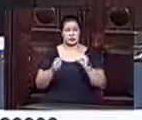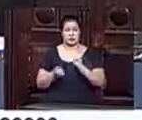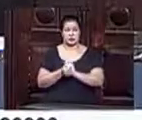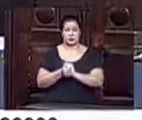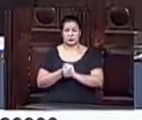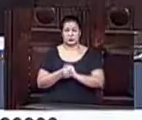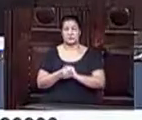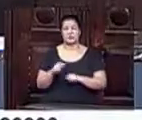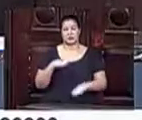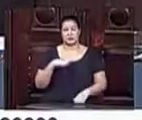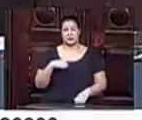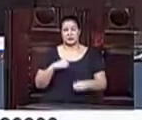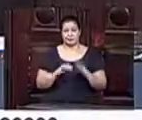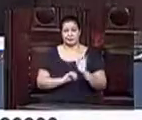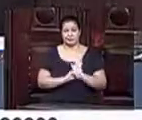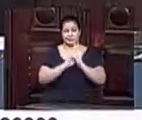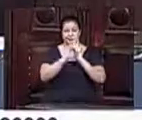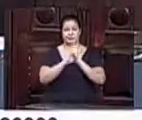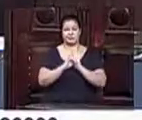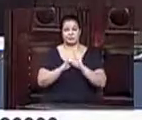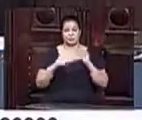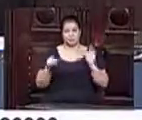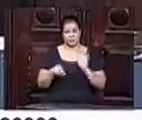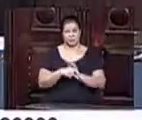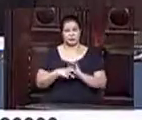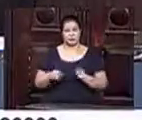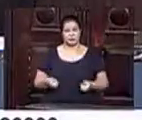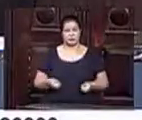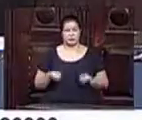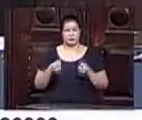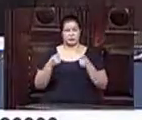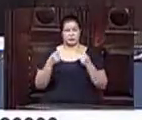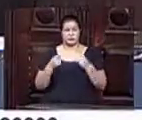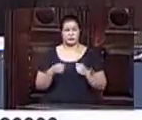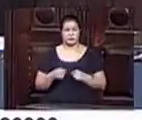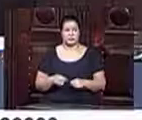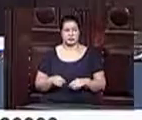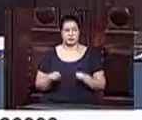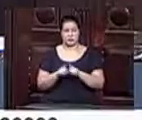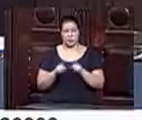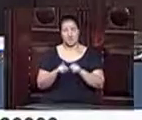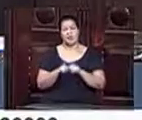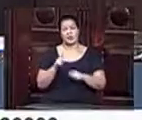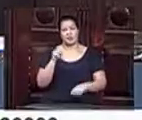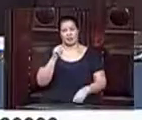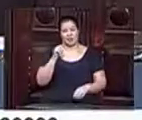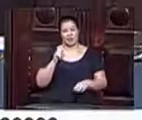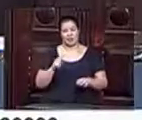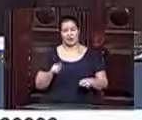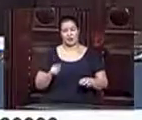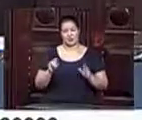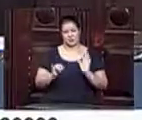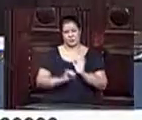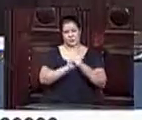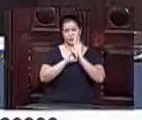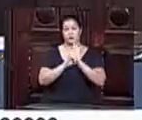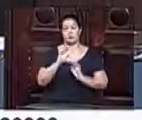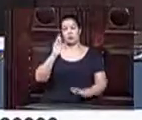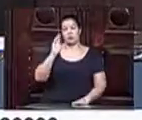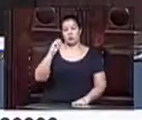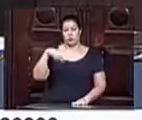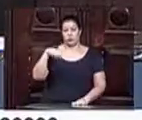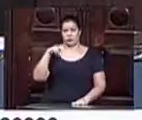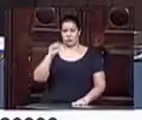Instituto Desiderata, os representantes do Instituto Ronald McDonald, representantes da Secretaria